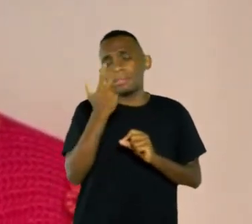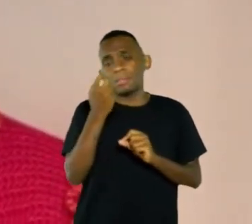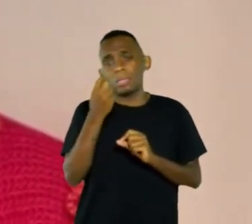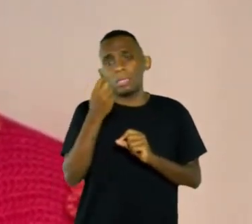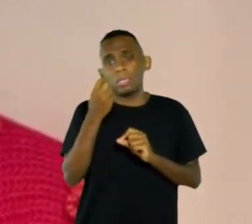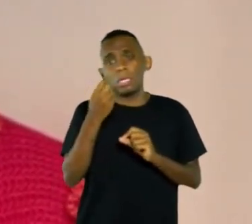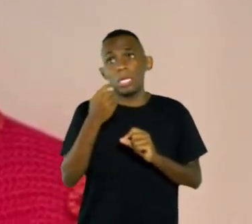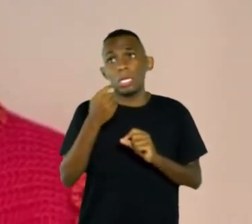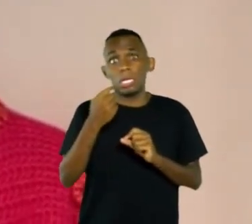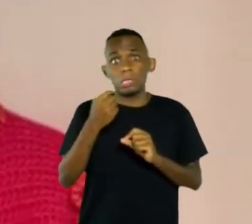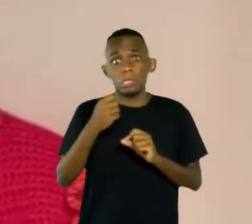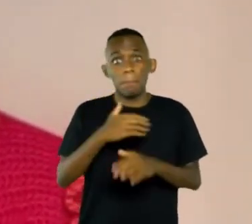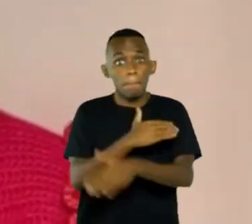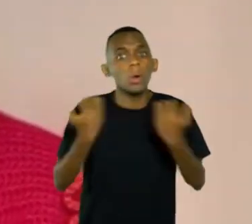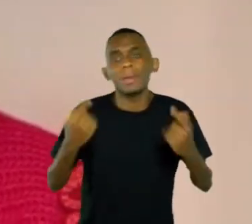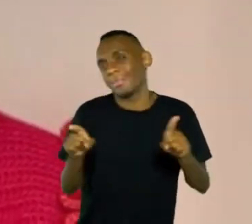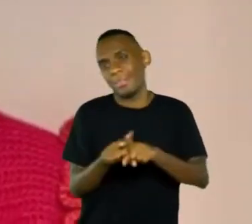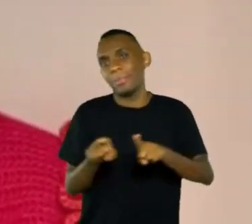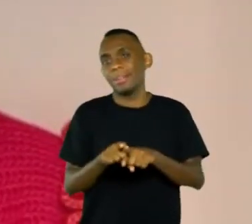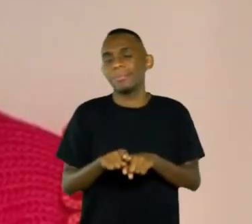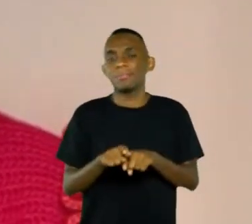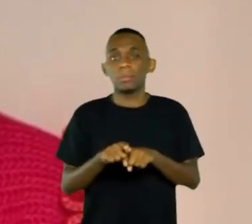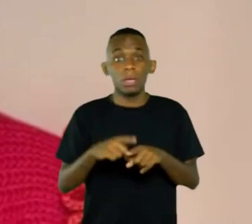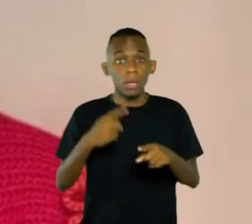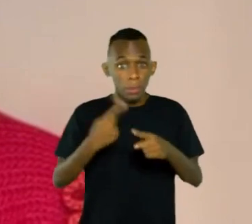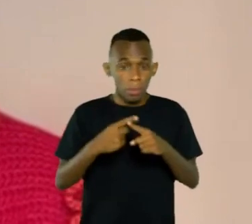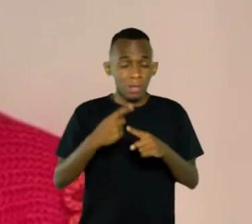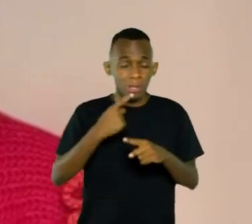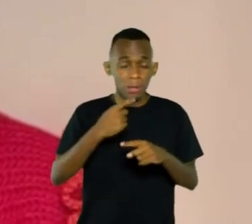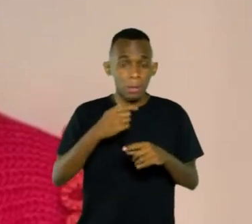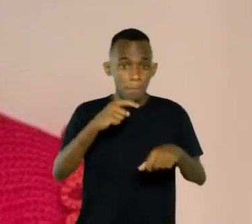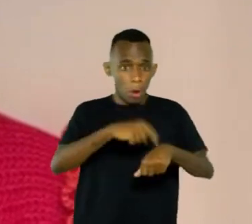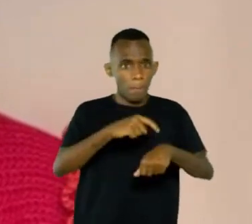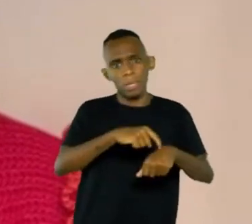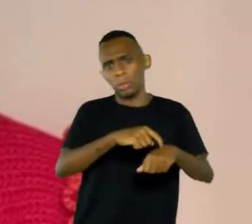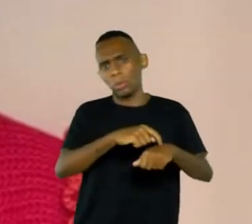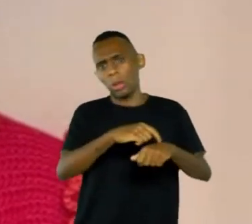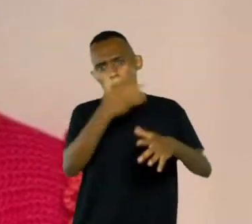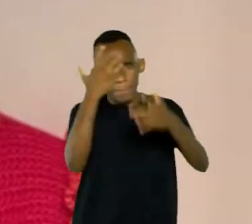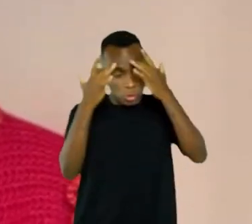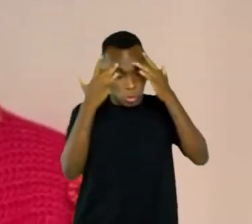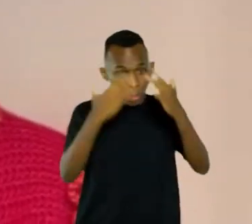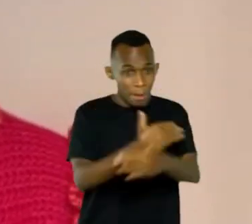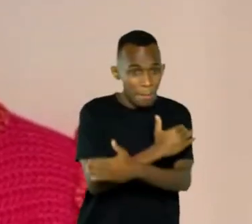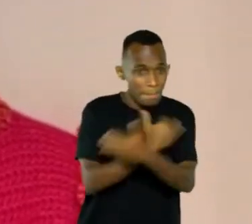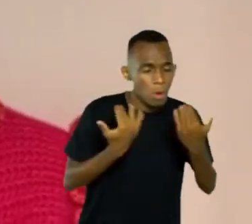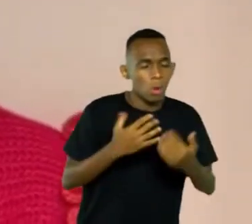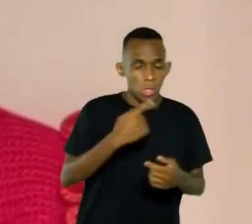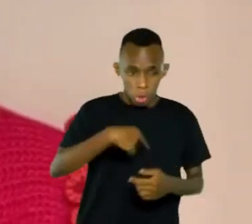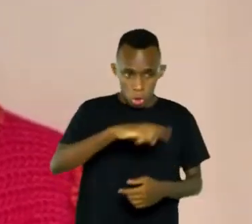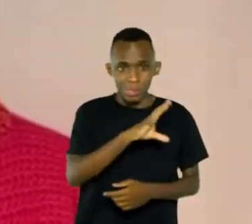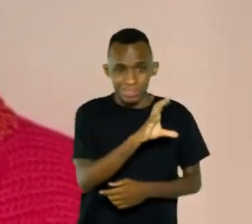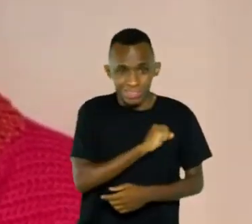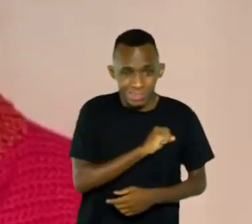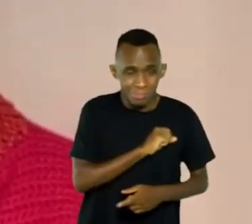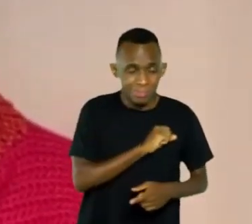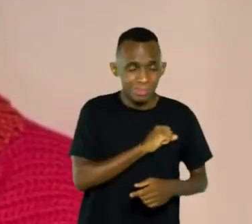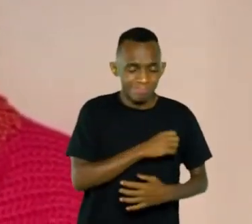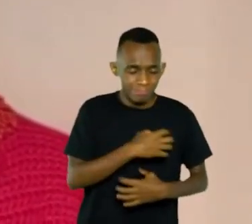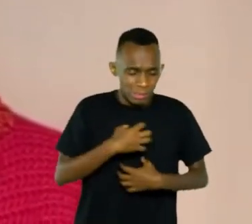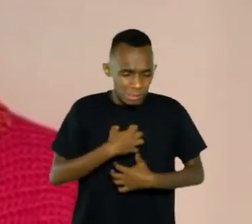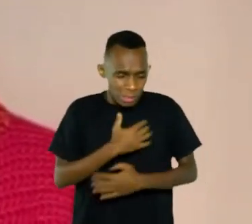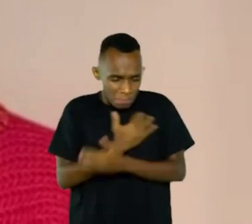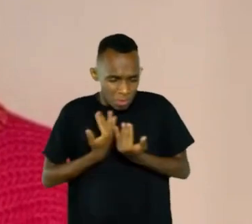de você morrer também. Porque a gente morre quando alguém morre. A gente morre quando alguém que a gente ama morre. A diferença é que a gente vai